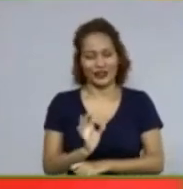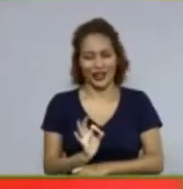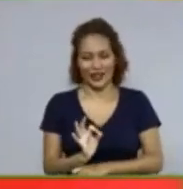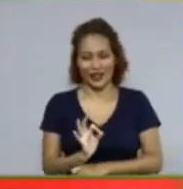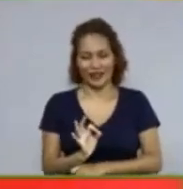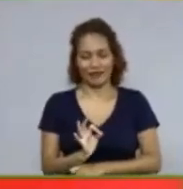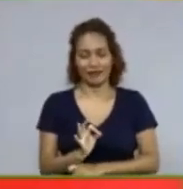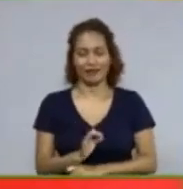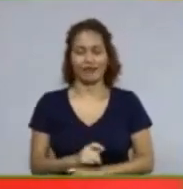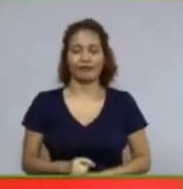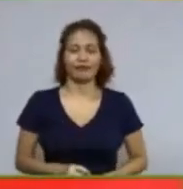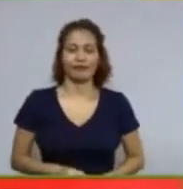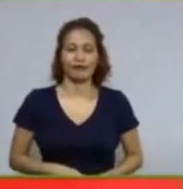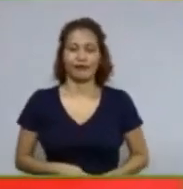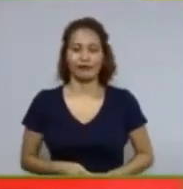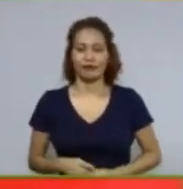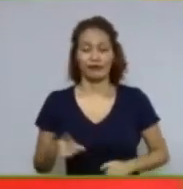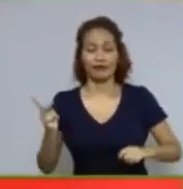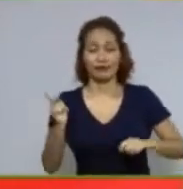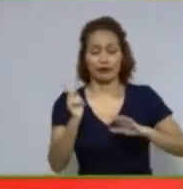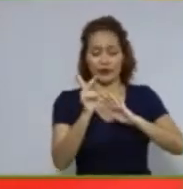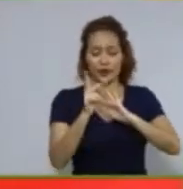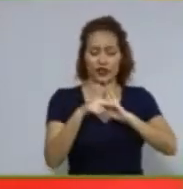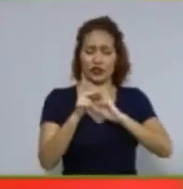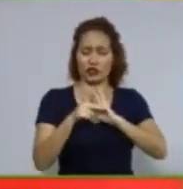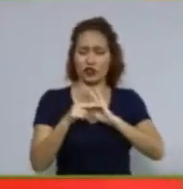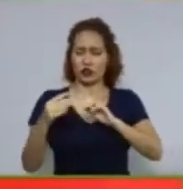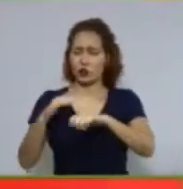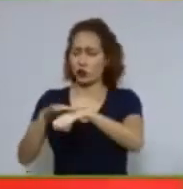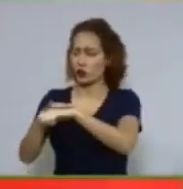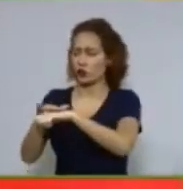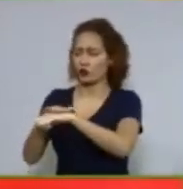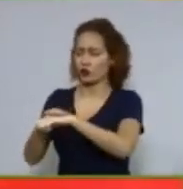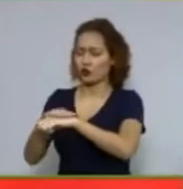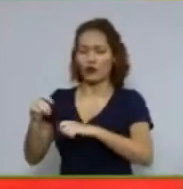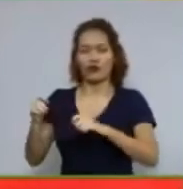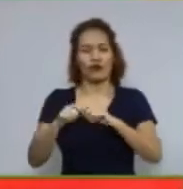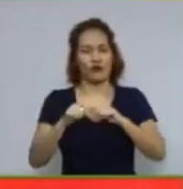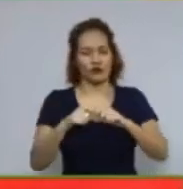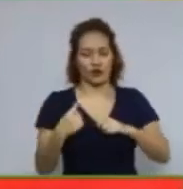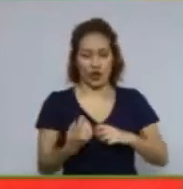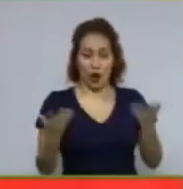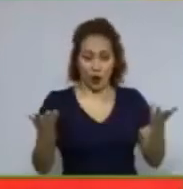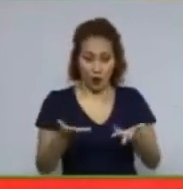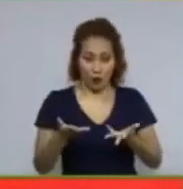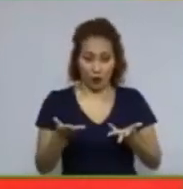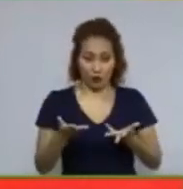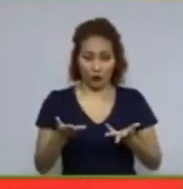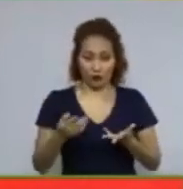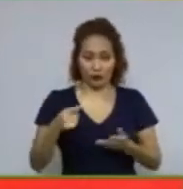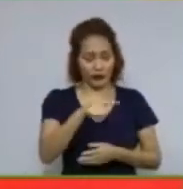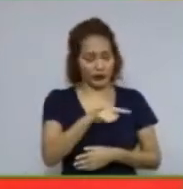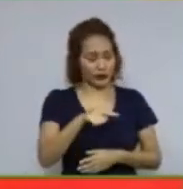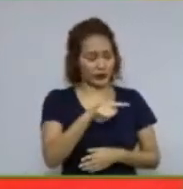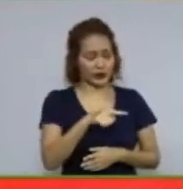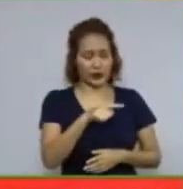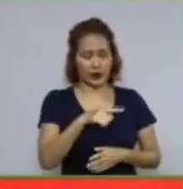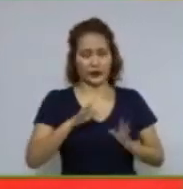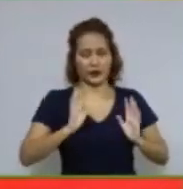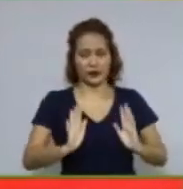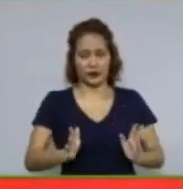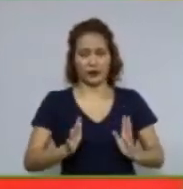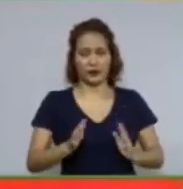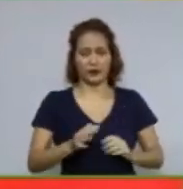vai ser feito discutir com a população Então as plenárias que nós estamos fazendo hoje vocês estão nos ouvindo aí